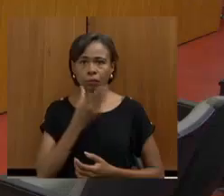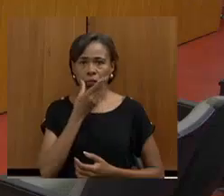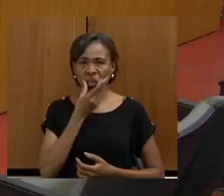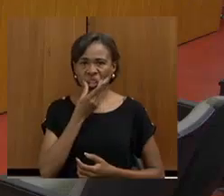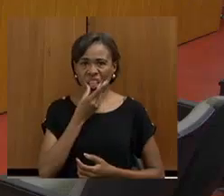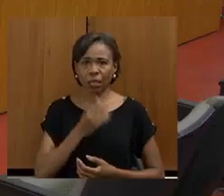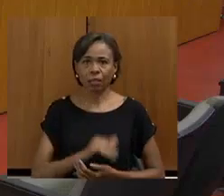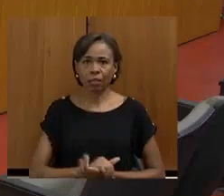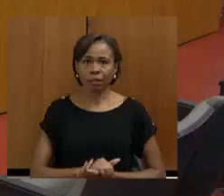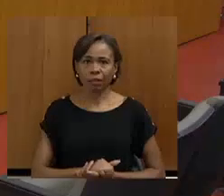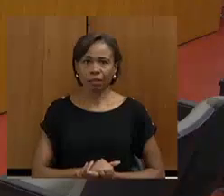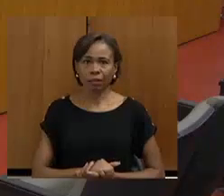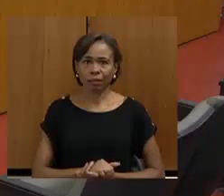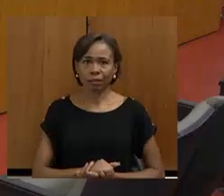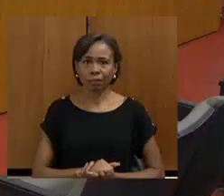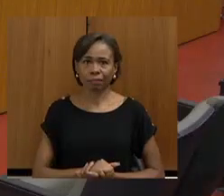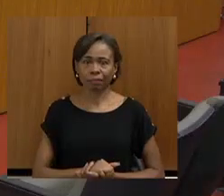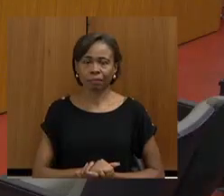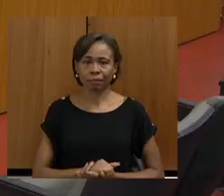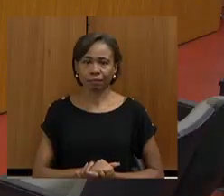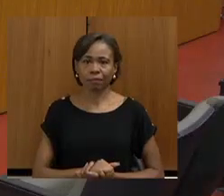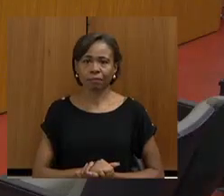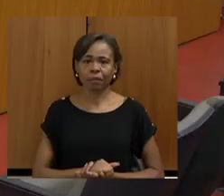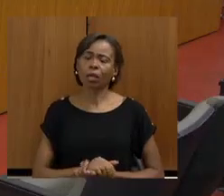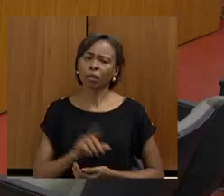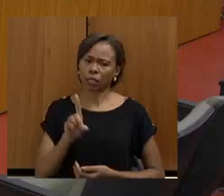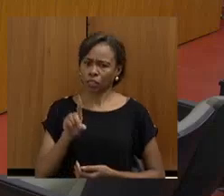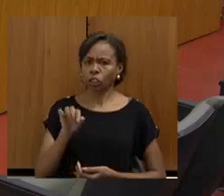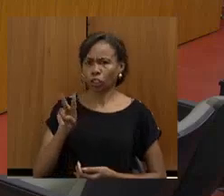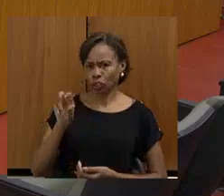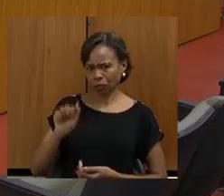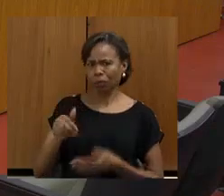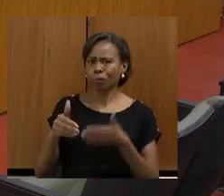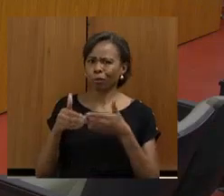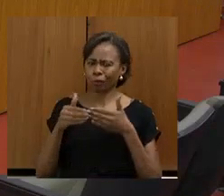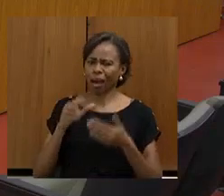Pois não, mas tem que ser muito rápido, viu, Diva, porque...